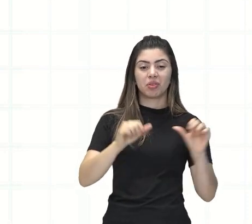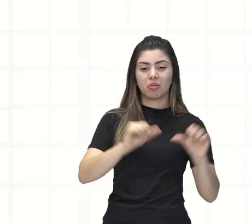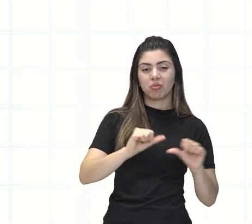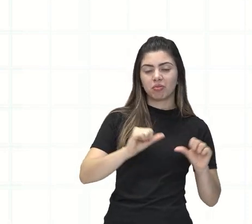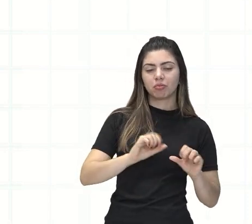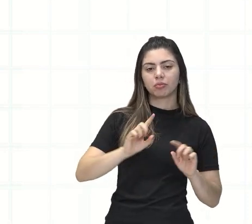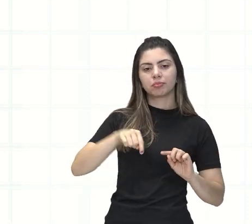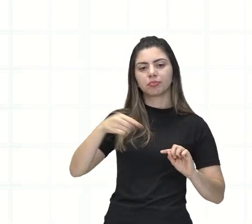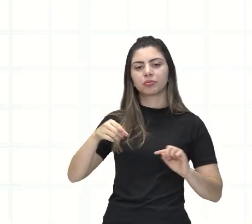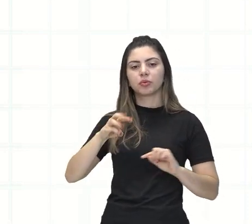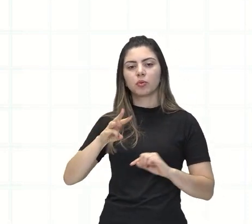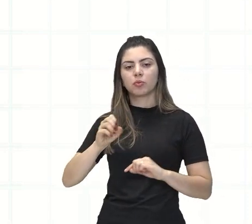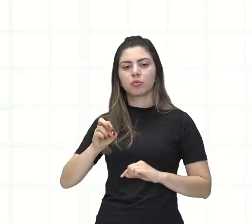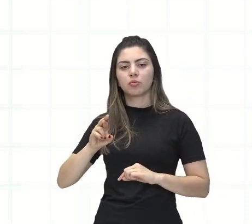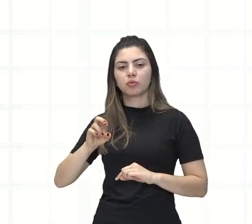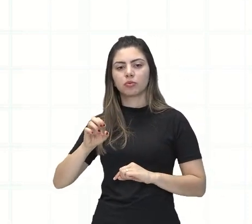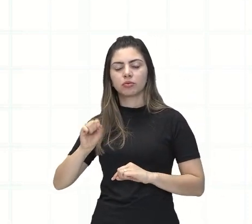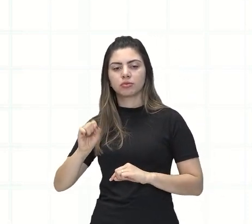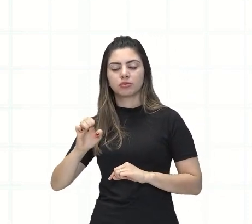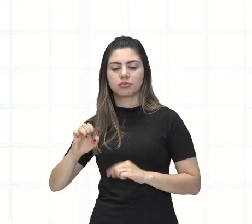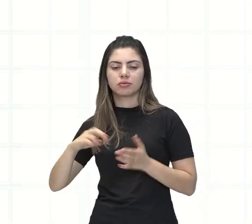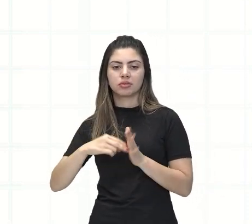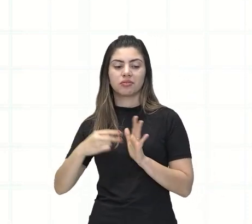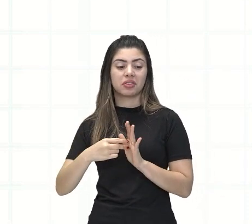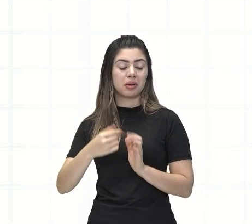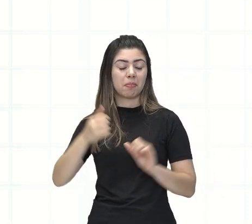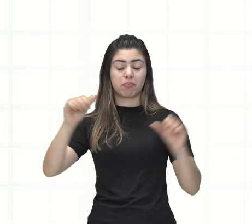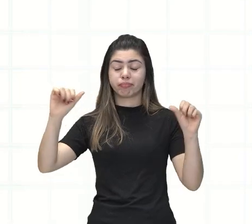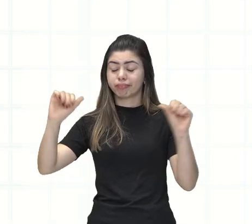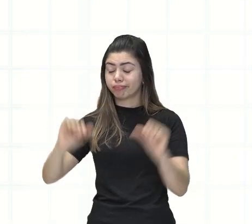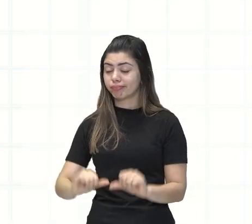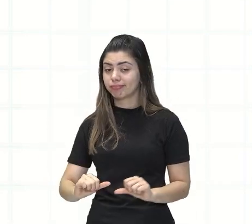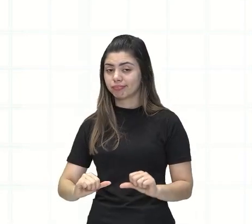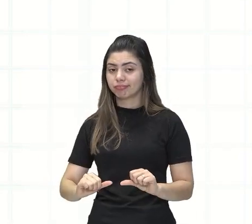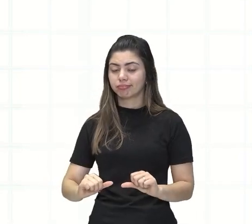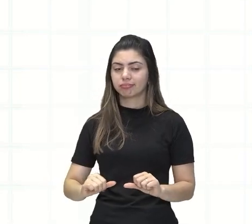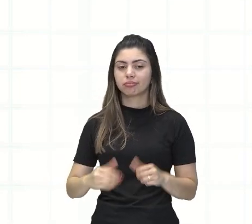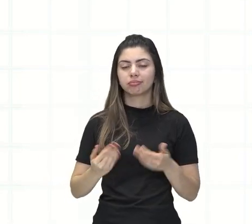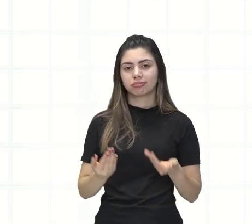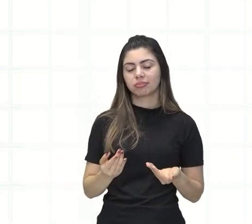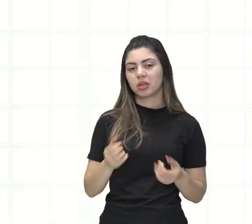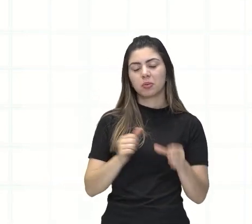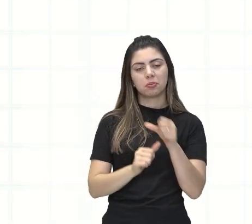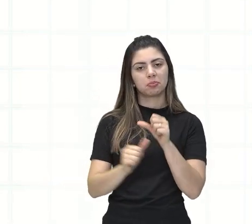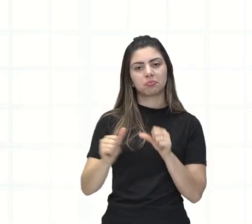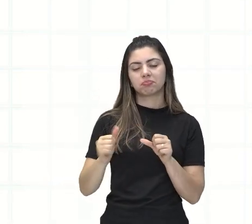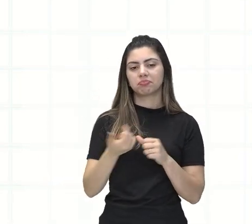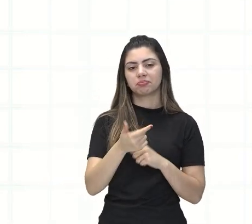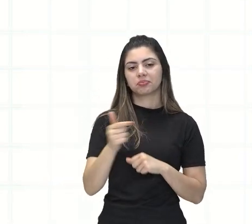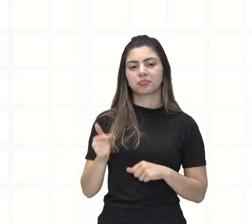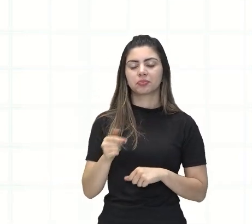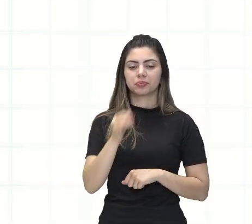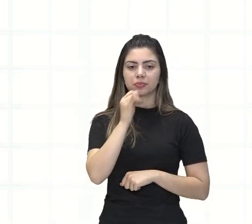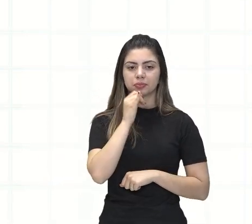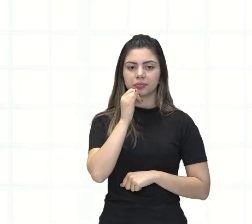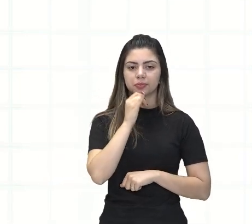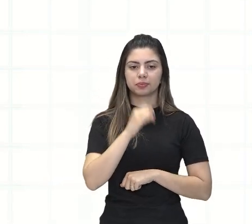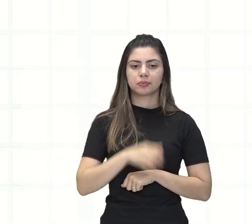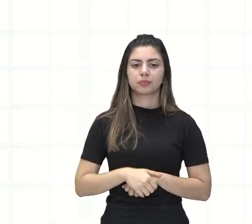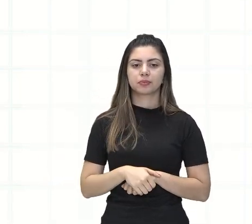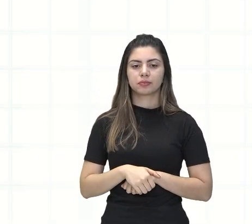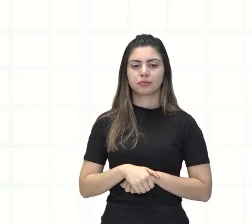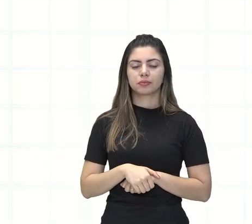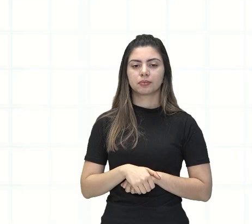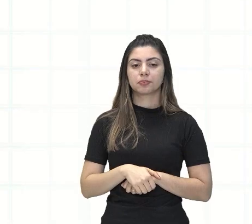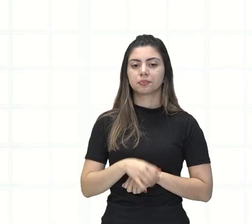são irregulares e eles não vão receber nenhuma alteração, né? Por exemplo,